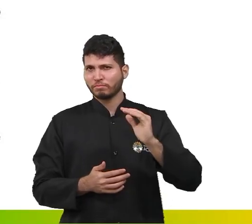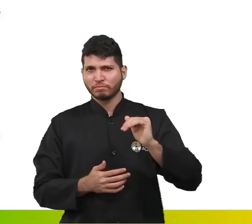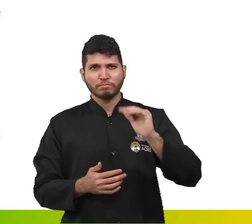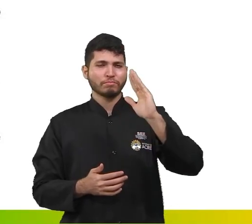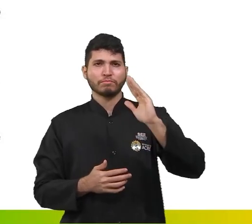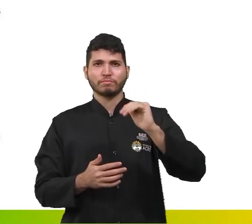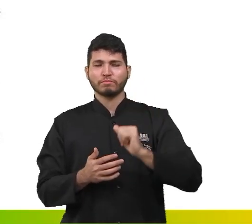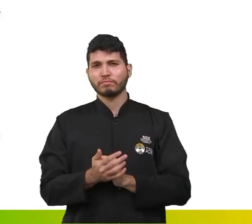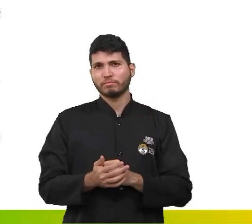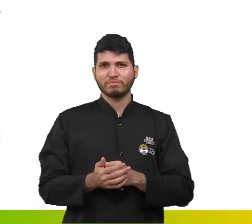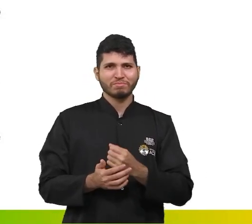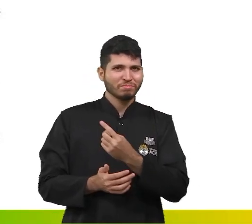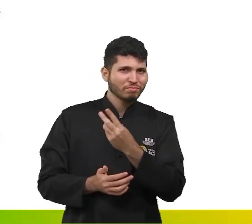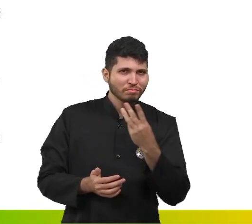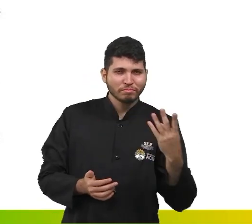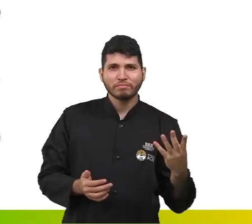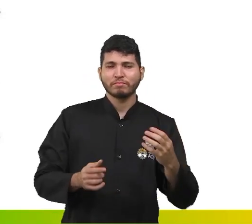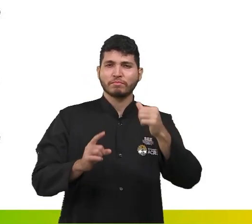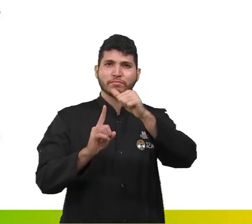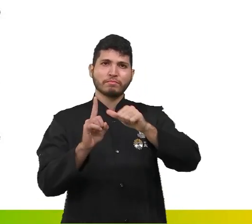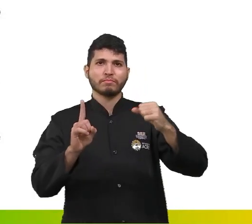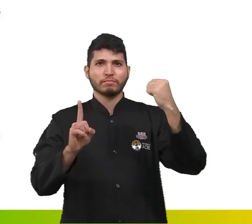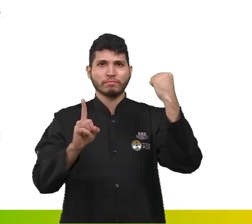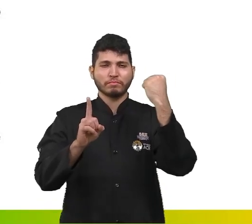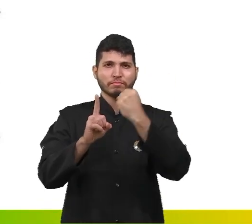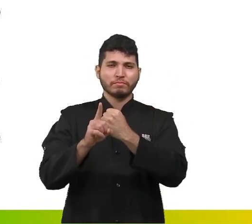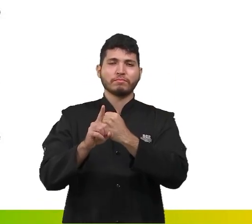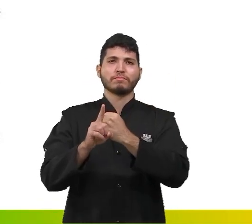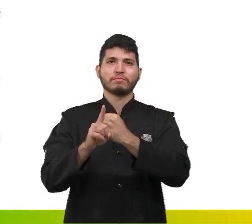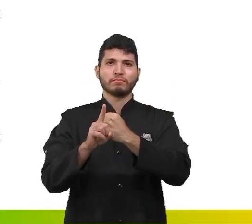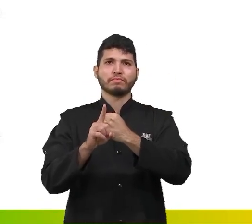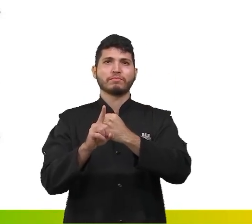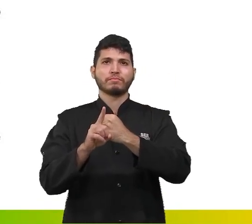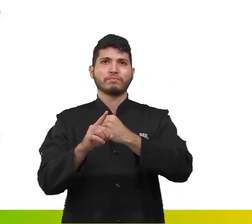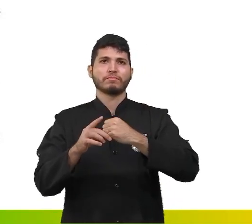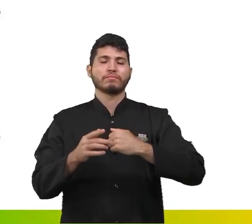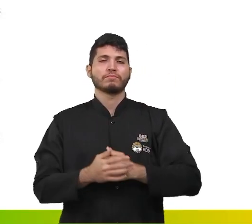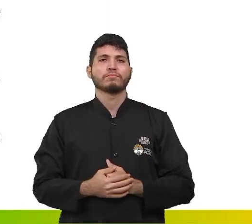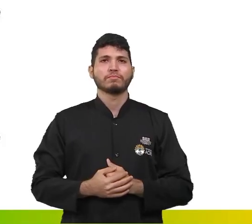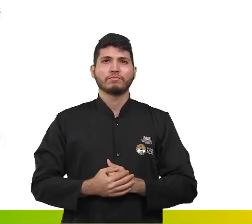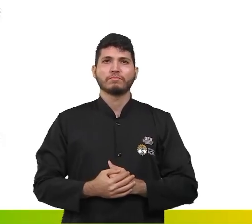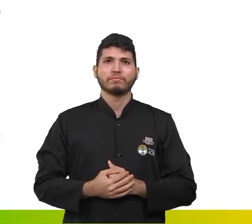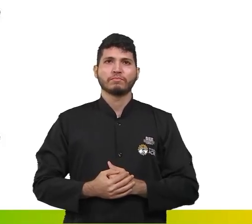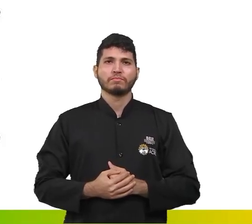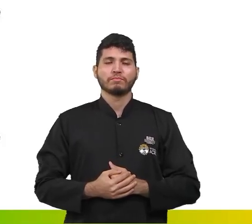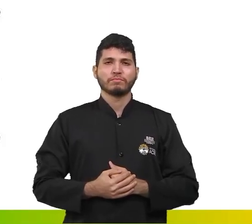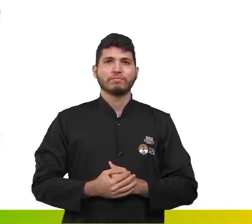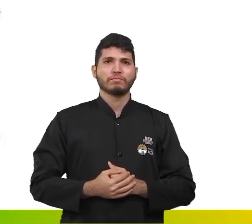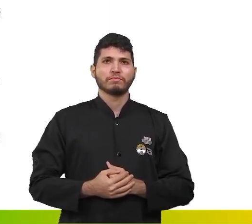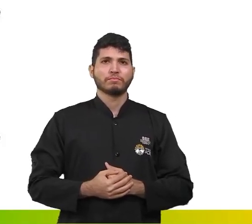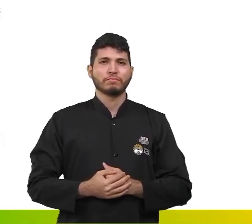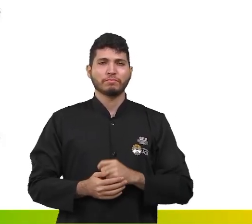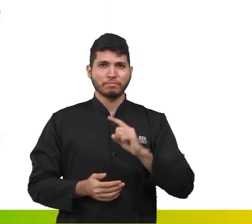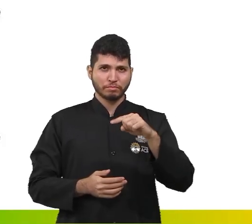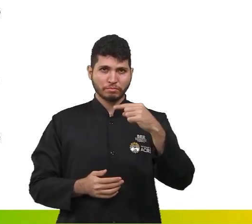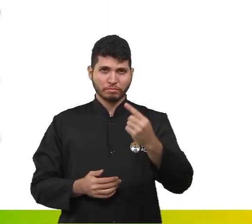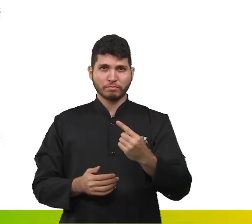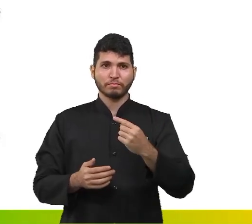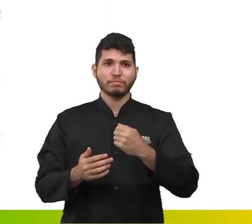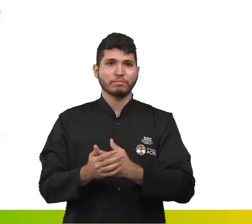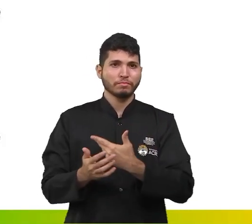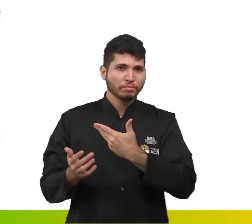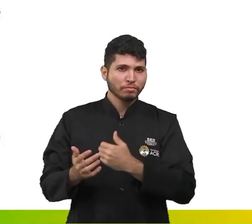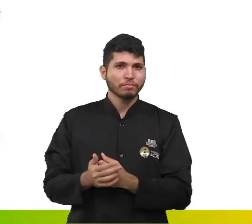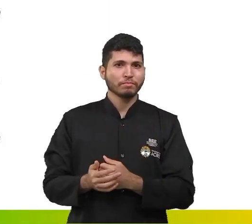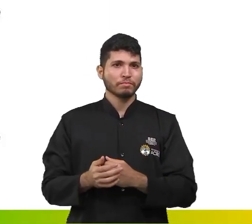de feminicídios desde o início da tipificação do crime, em 2015. Daqui a pouco nós vamos falar sobre essa tipificação do